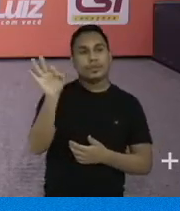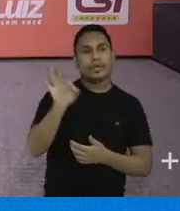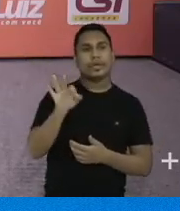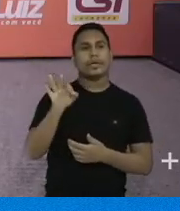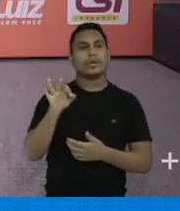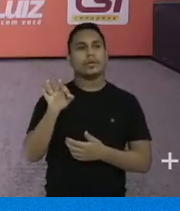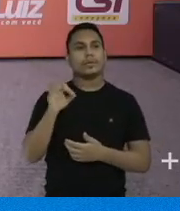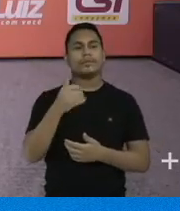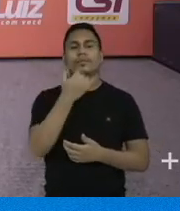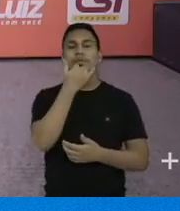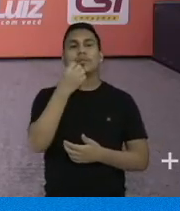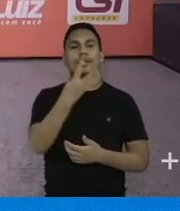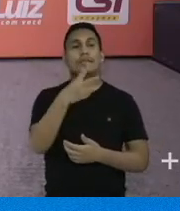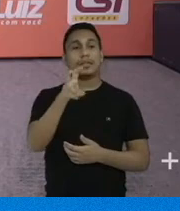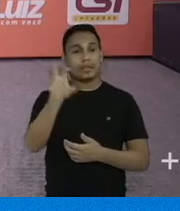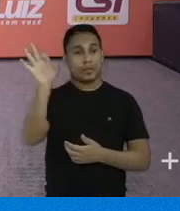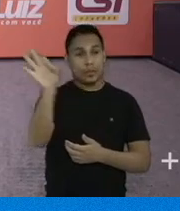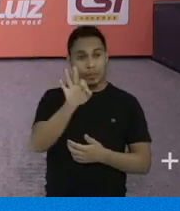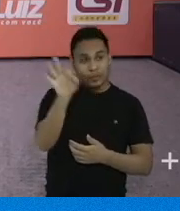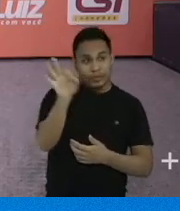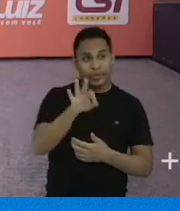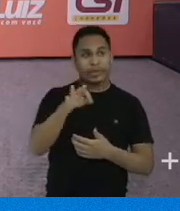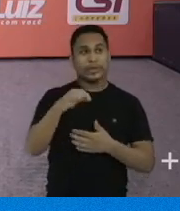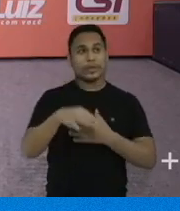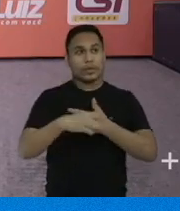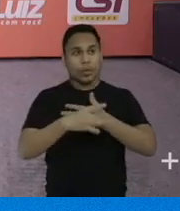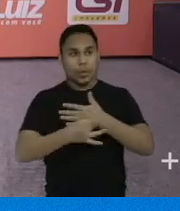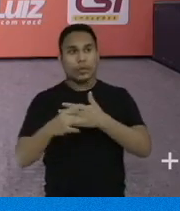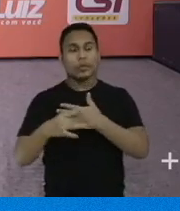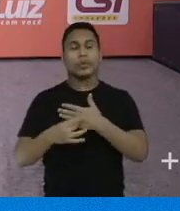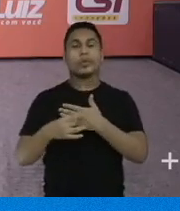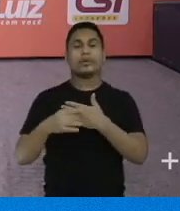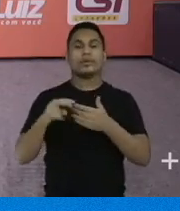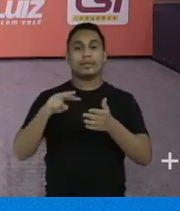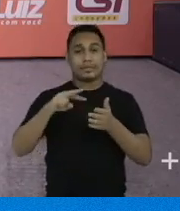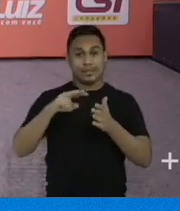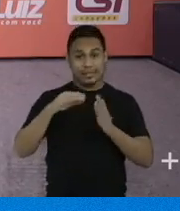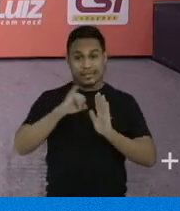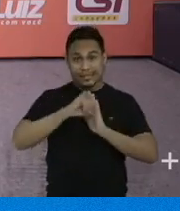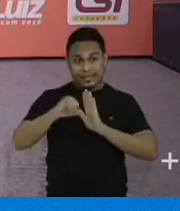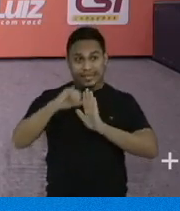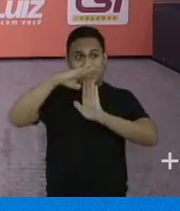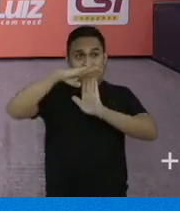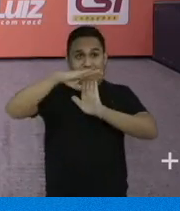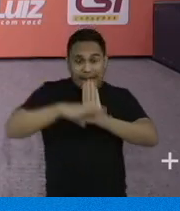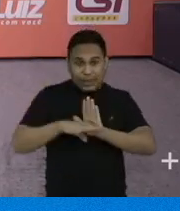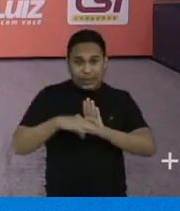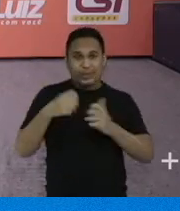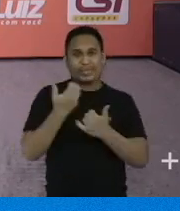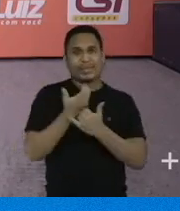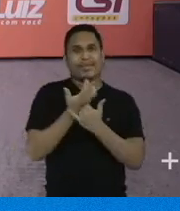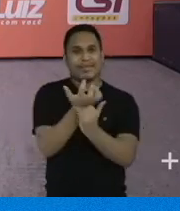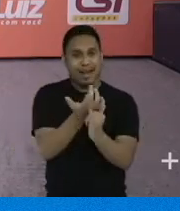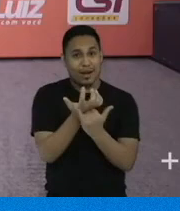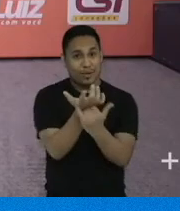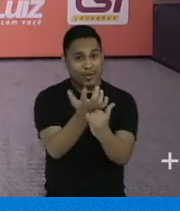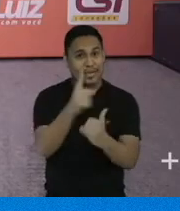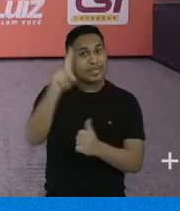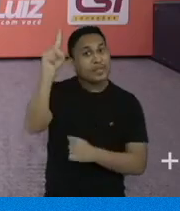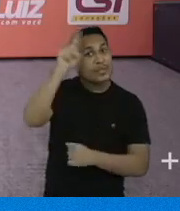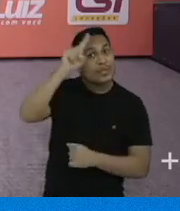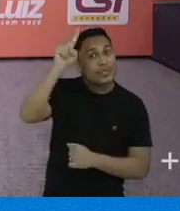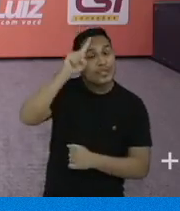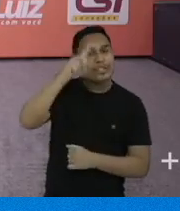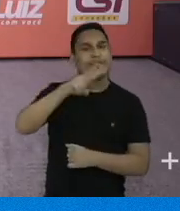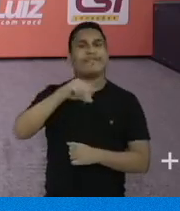geral. E o que se sabe é que reduzindo 500 quilocalorias por dia da alimentação da pessoa, ela já vai começar a